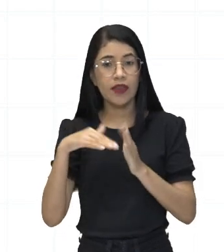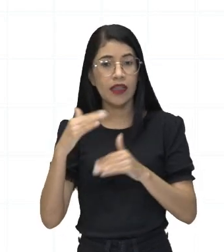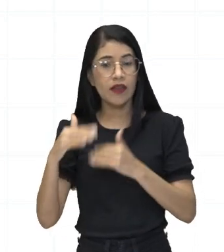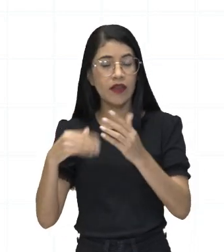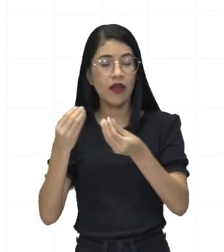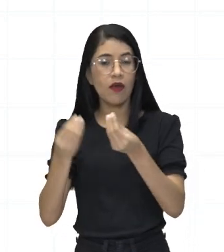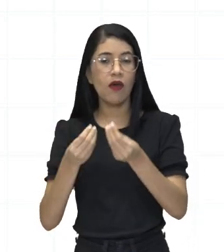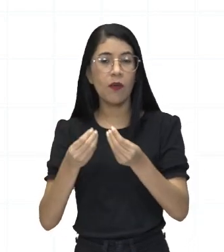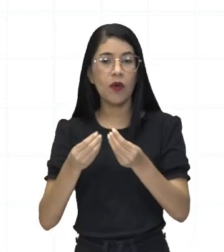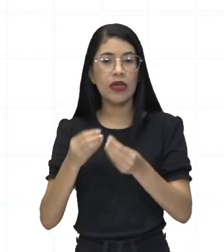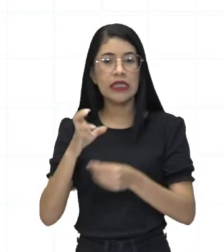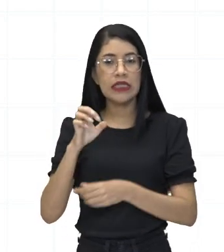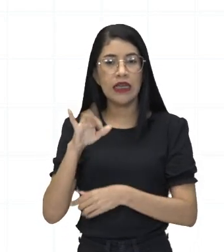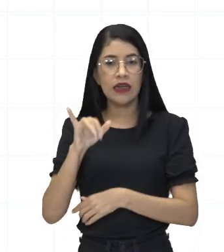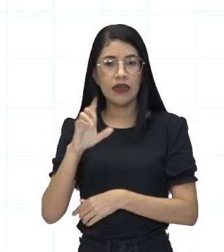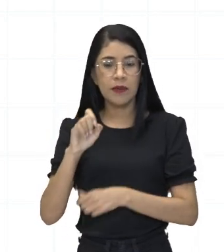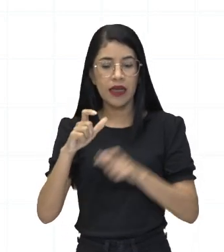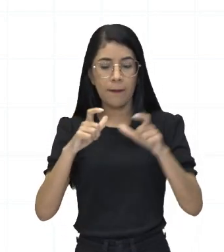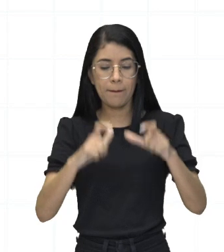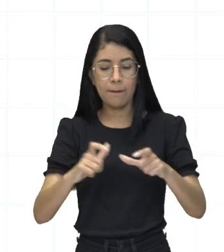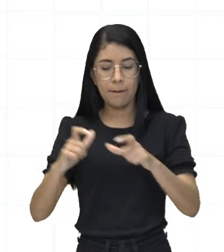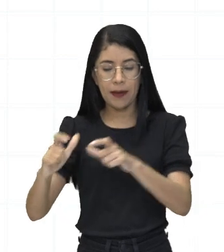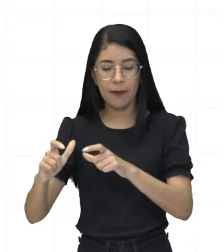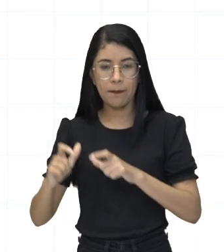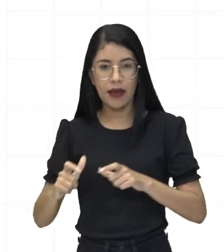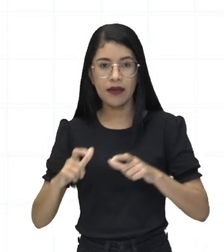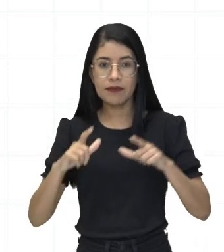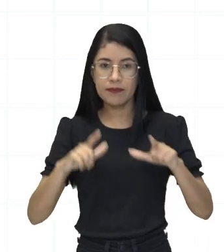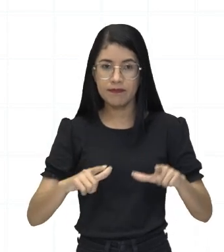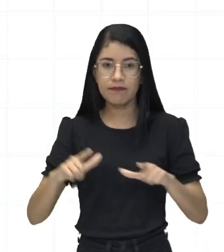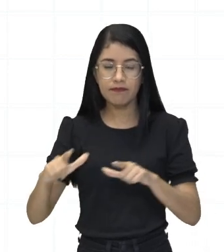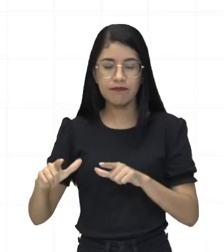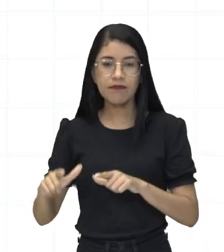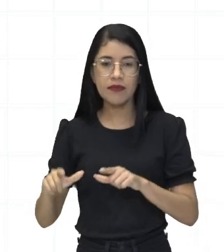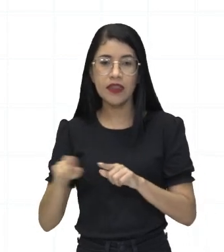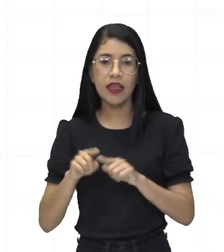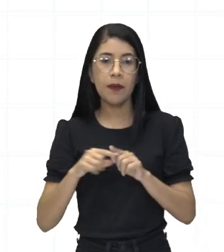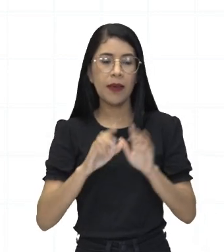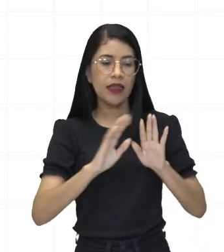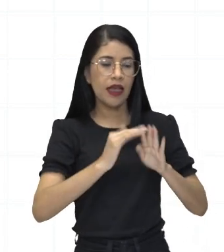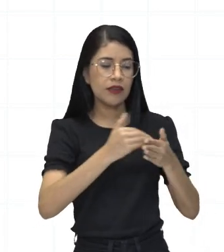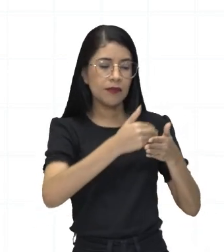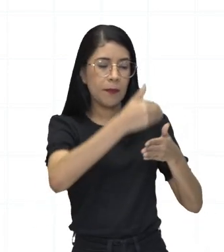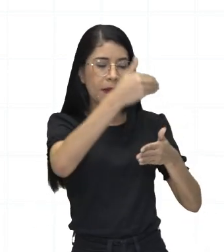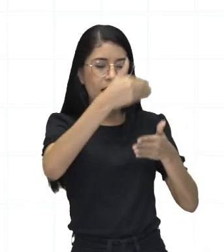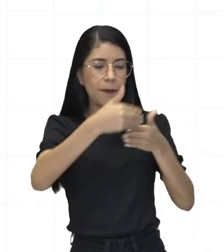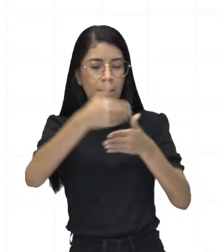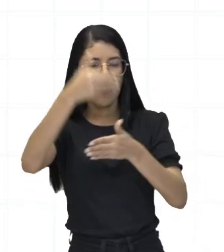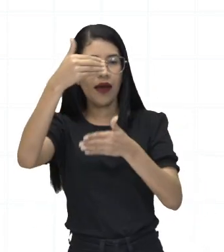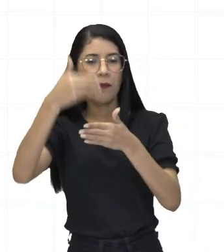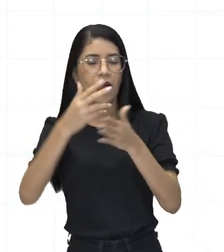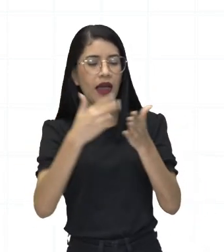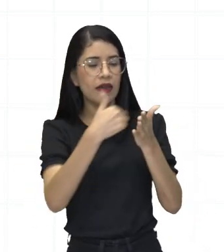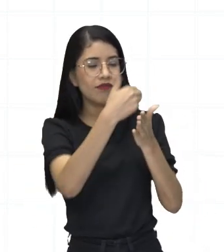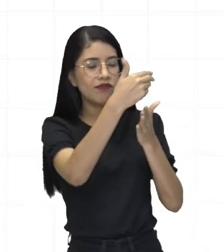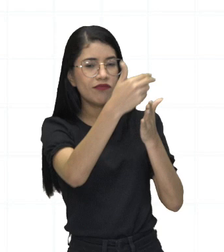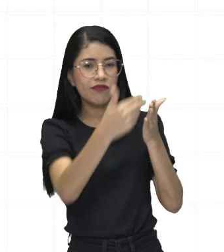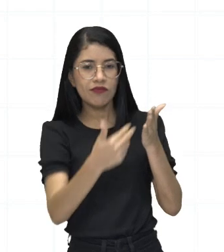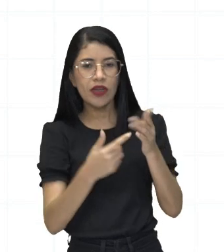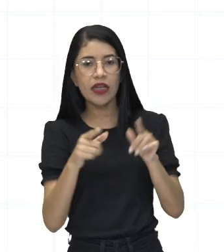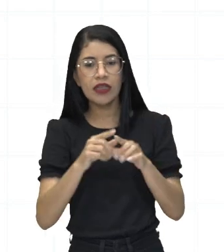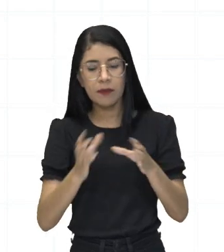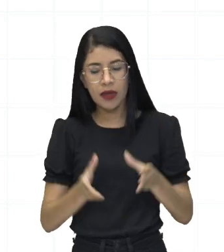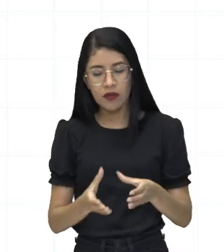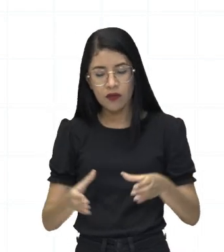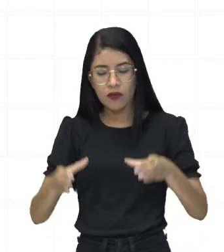em cerâmicas, olha aí, bem como nas paredes das grandes construções, os vasos